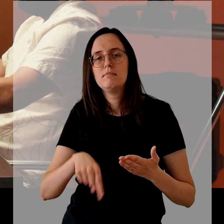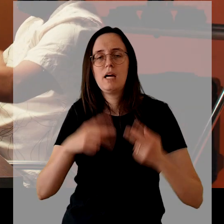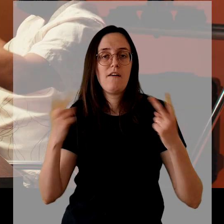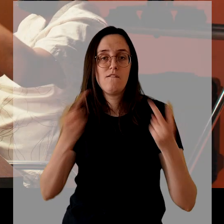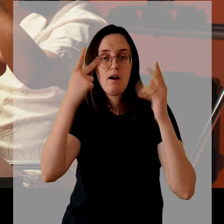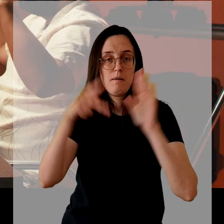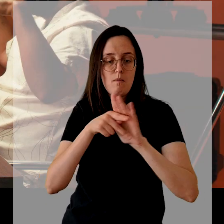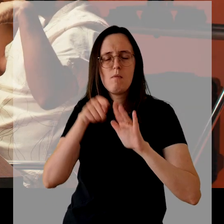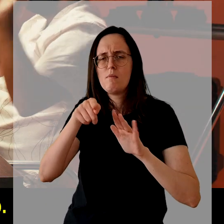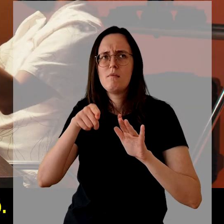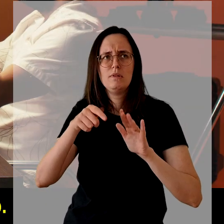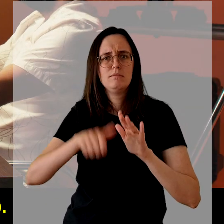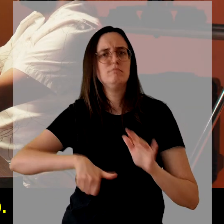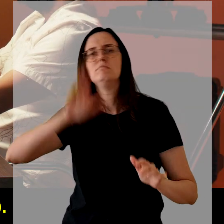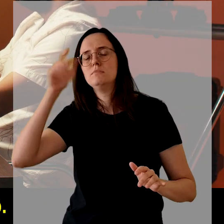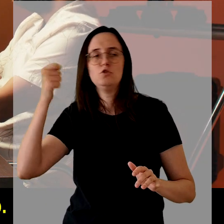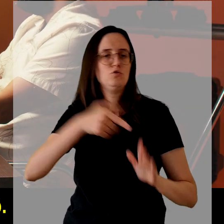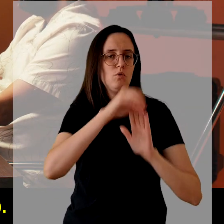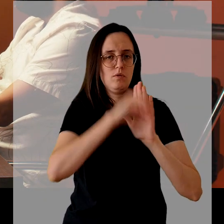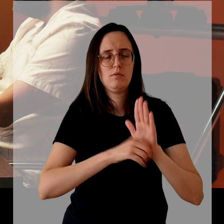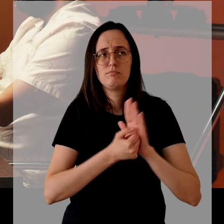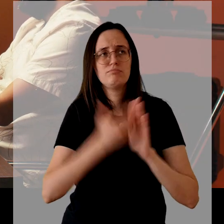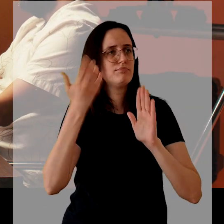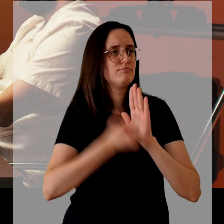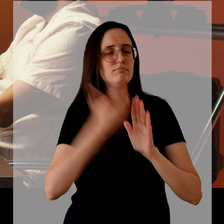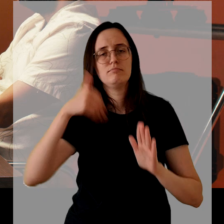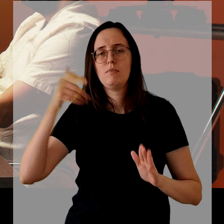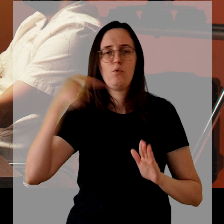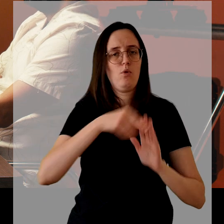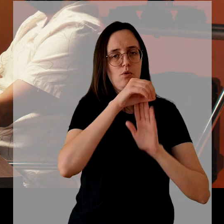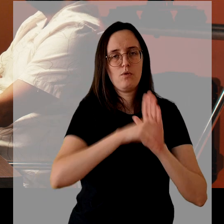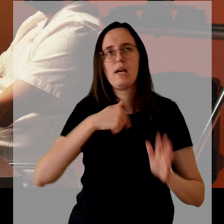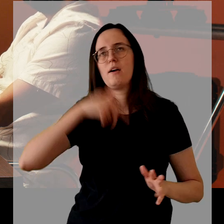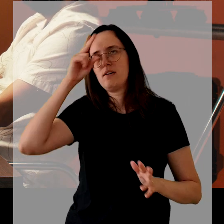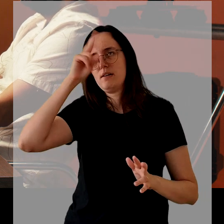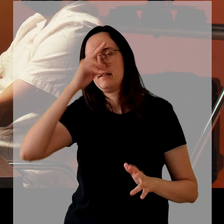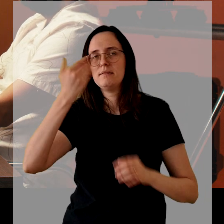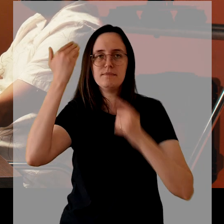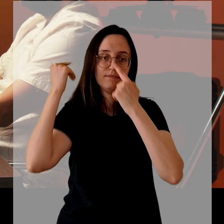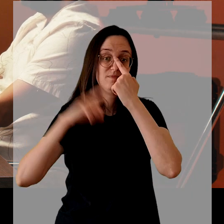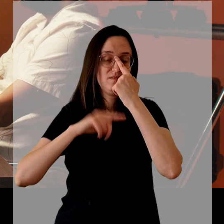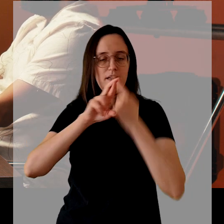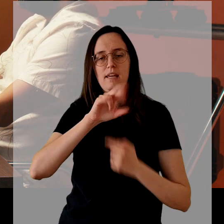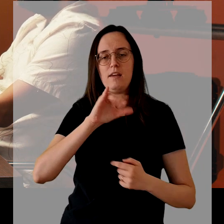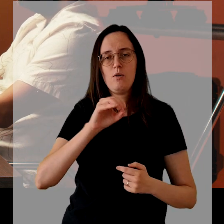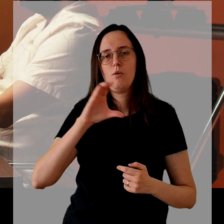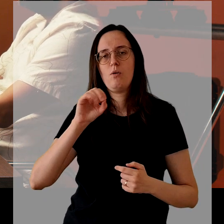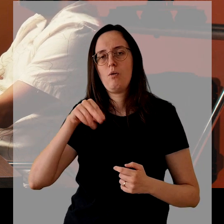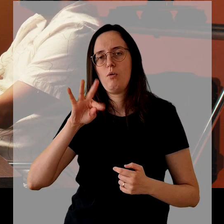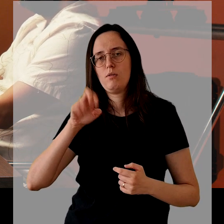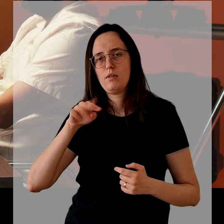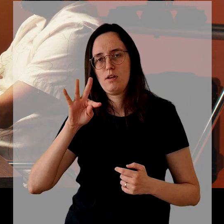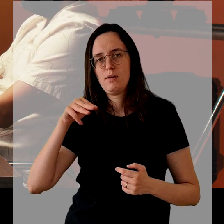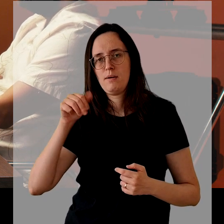trabalho que tem um valor de produção muitas vezes maior do que o orçamento. Muitas vezes, assim. Eu me lembro num Rio Content